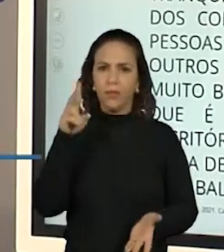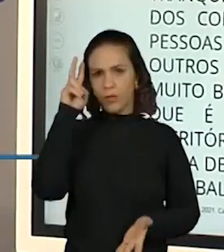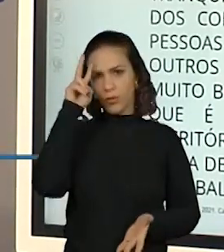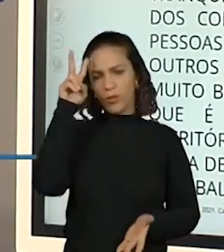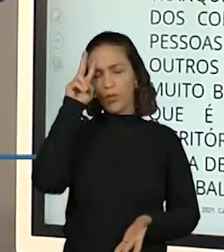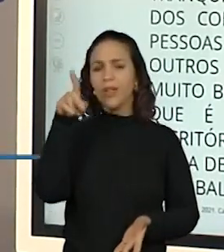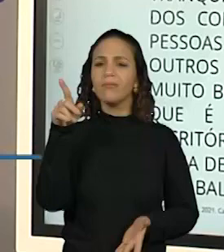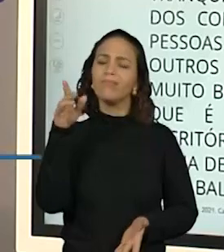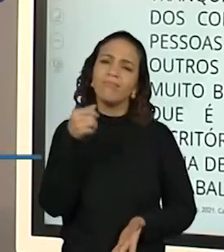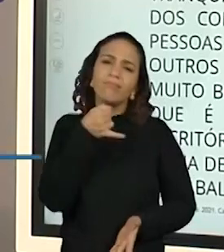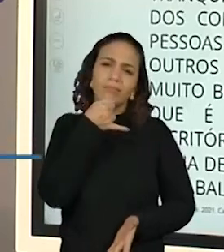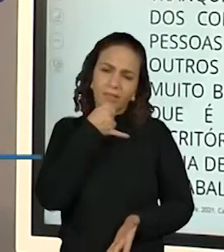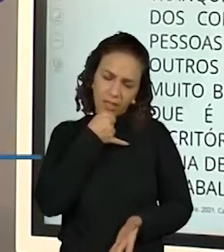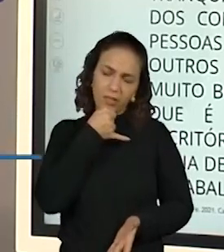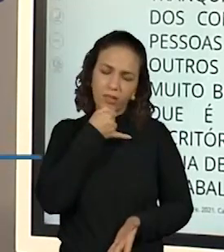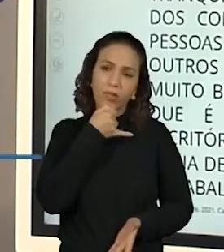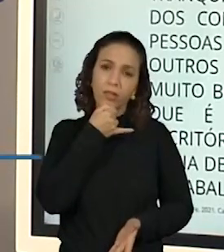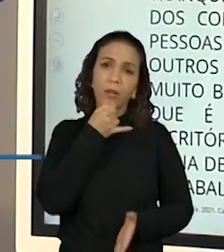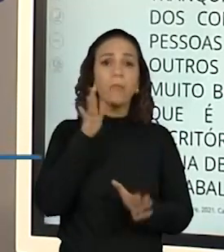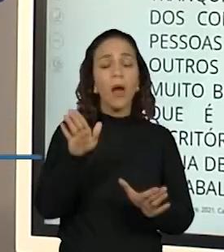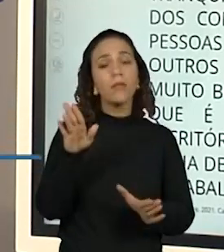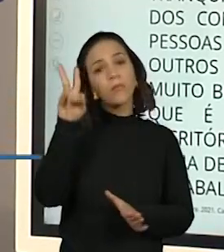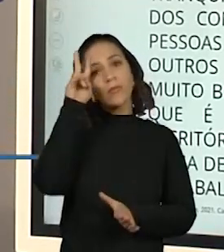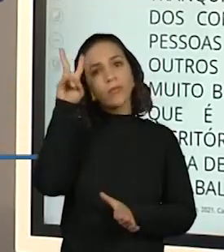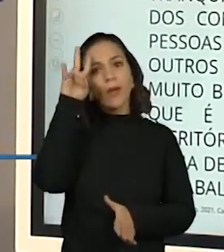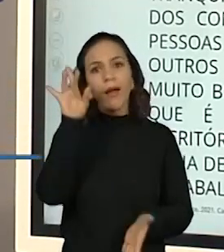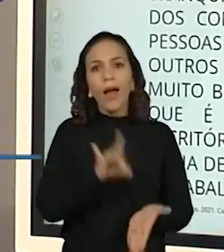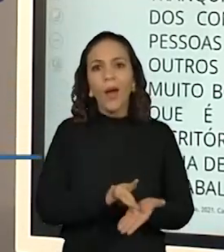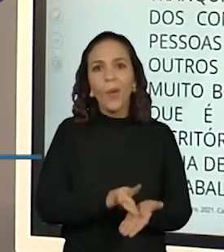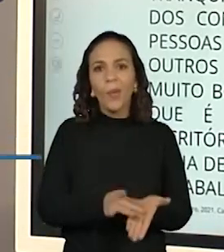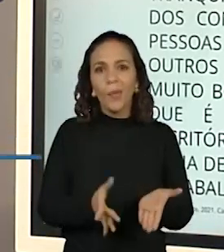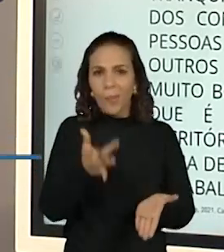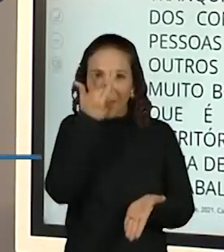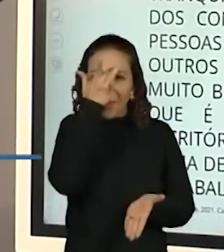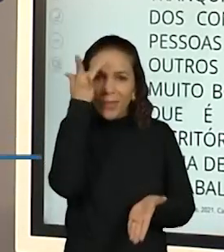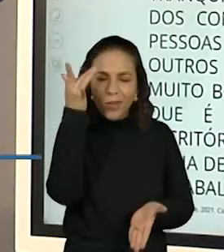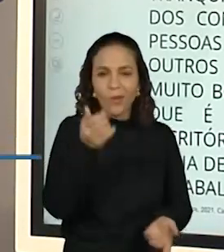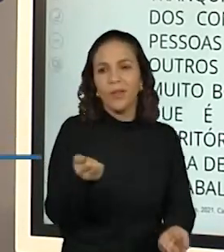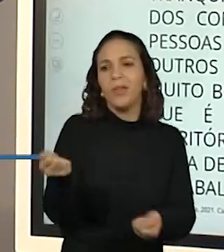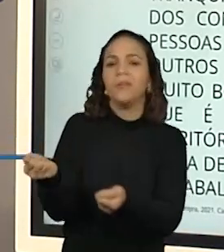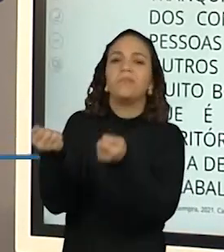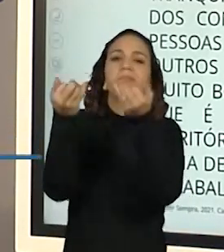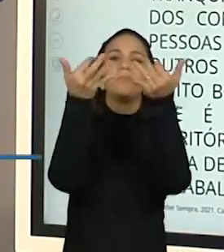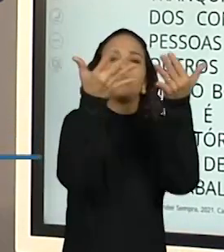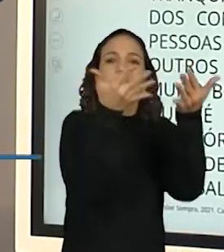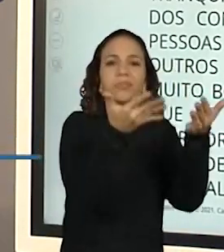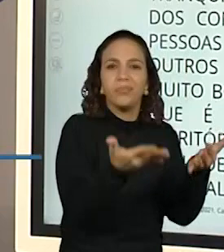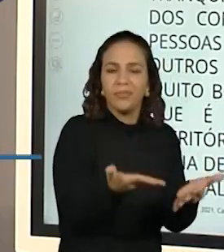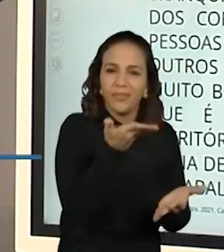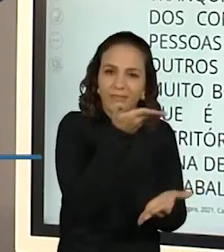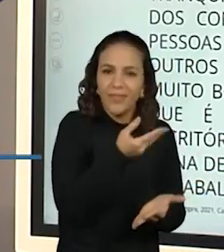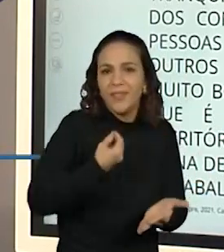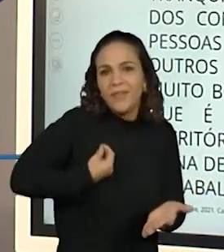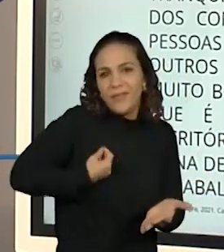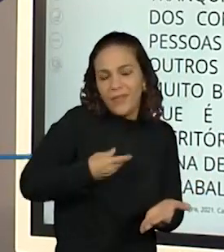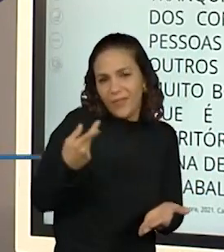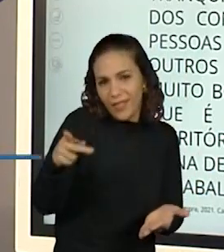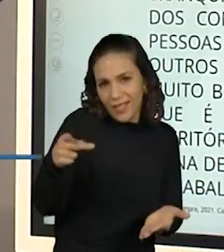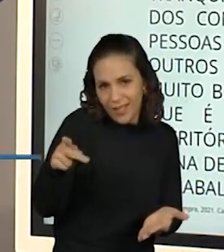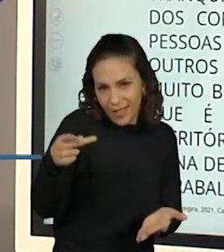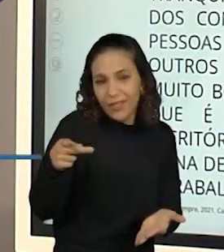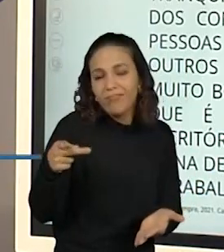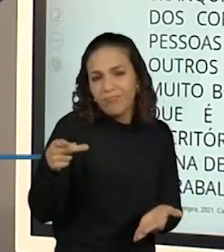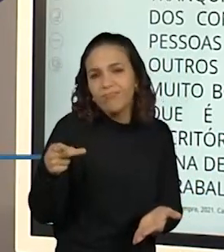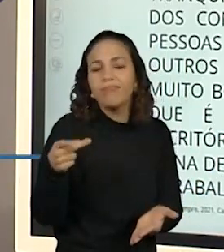que trágica e triste, é uma história real de uma pessoa. E a pessoa está contando essa história, que é